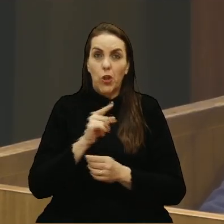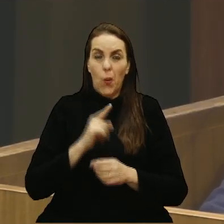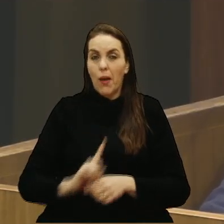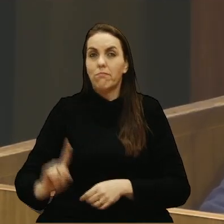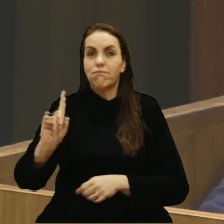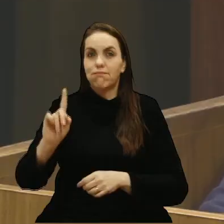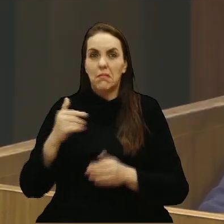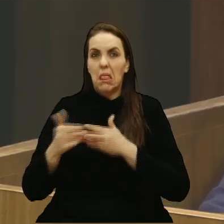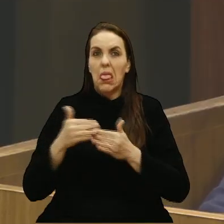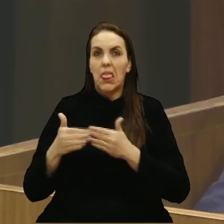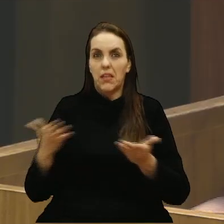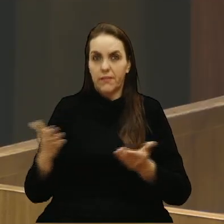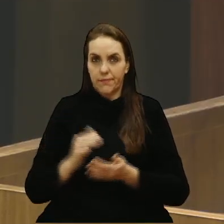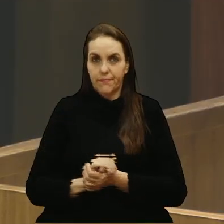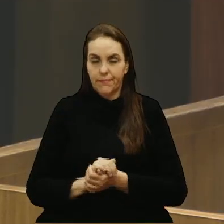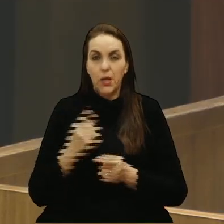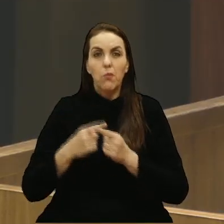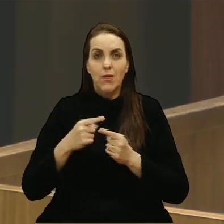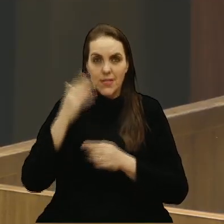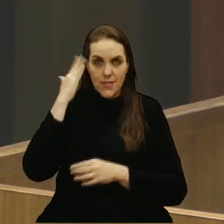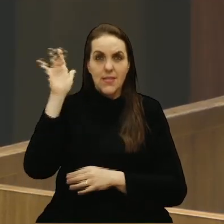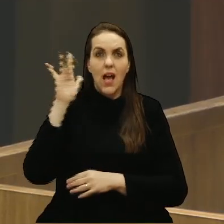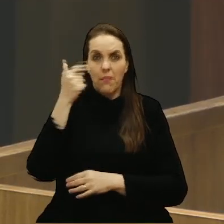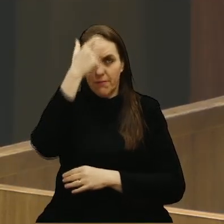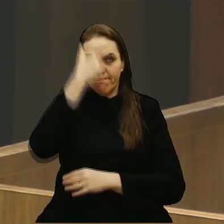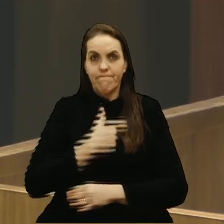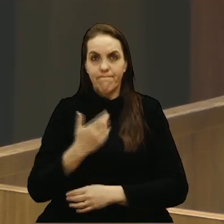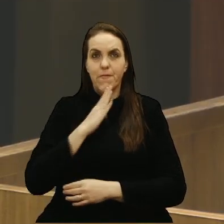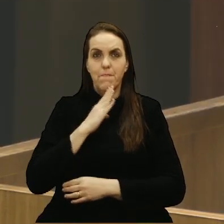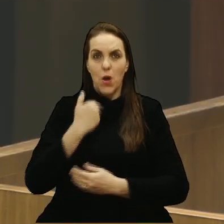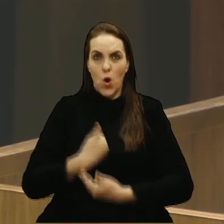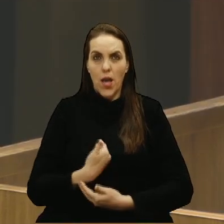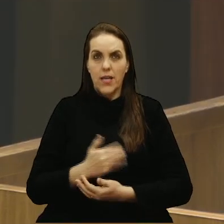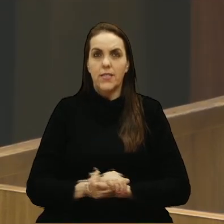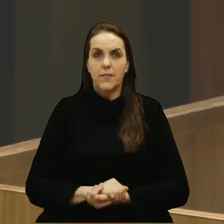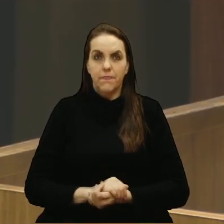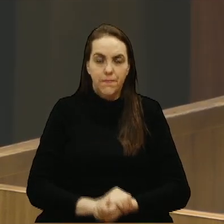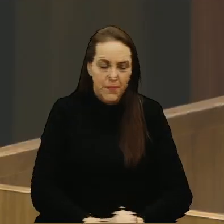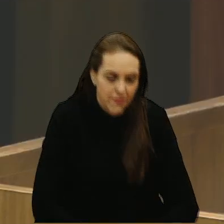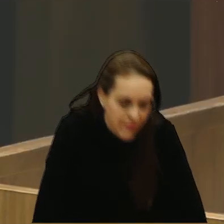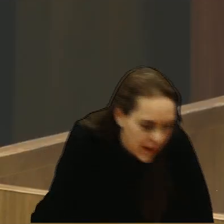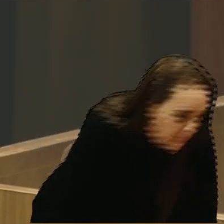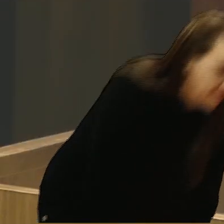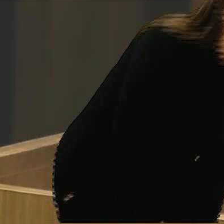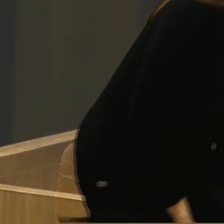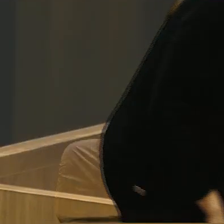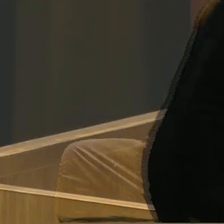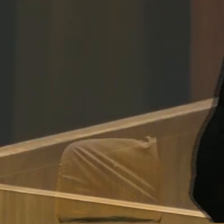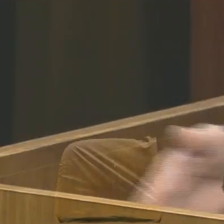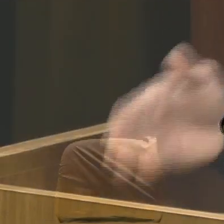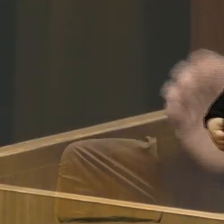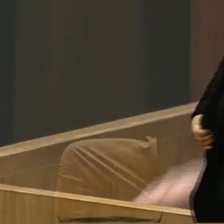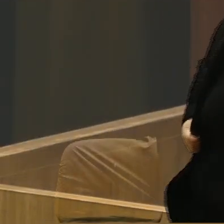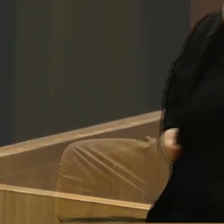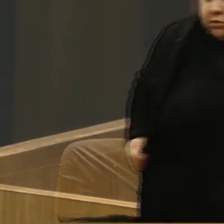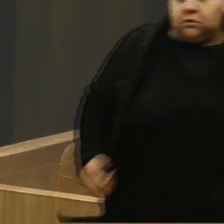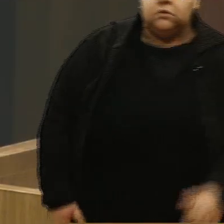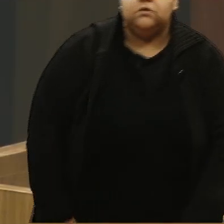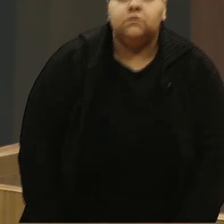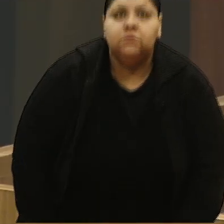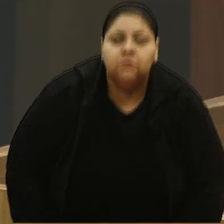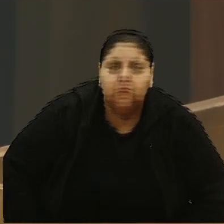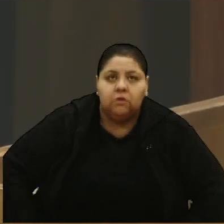nada. Porque sabiam quem eu sou. Porque sabiam que não foi 3 palavras